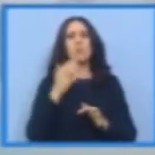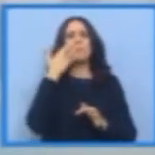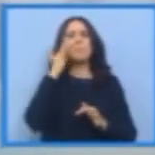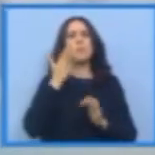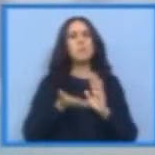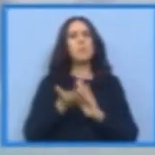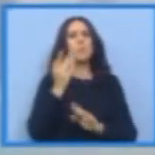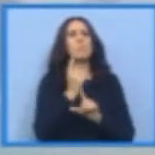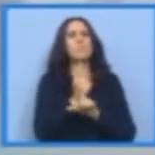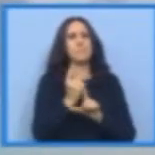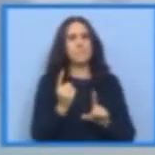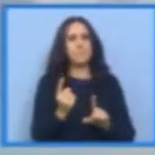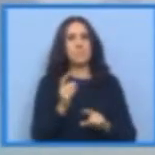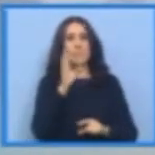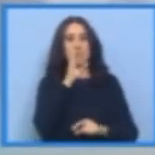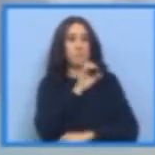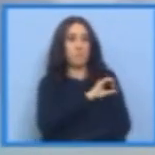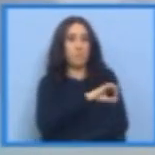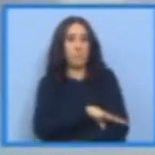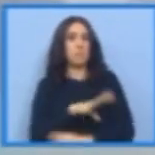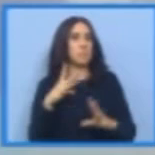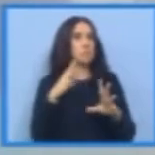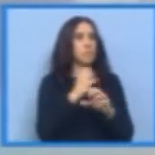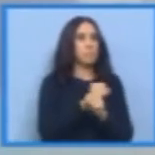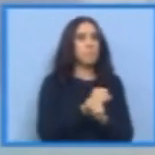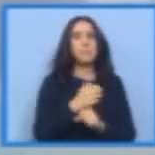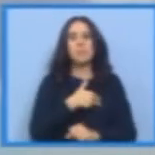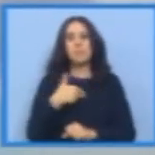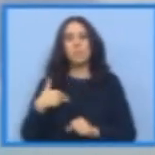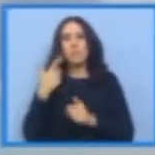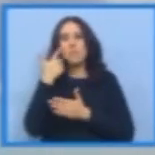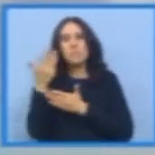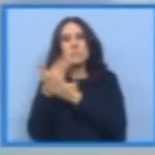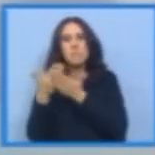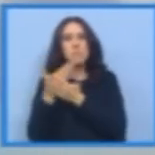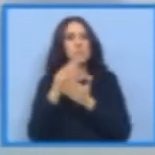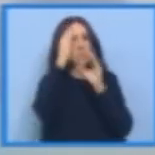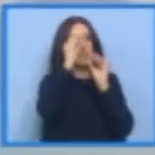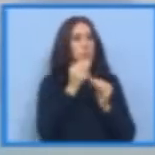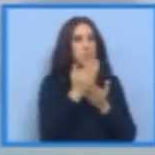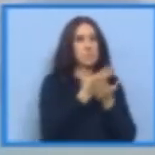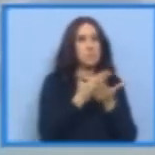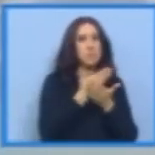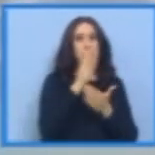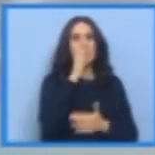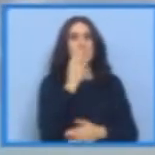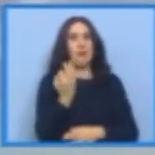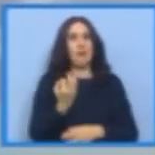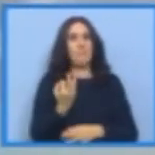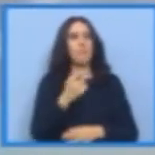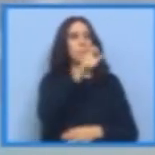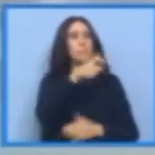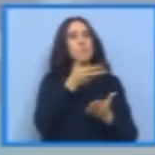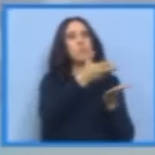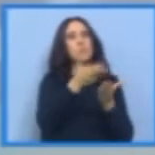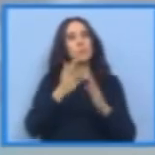migrações. Se erradicarmos a pobreza, se trabalharmos a questão da saúde, se trabalharmos a questão da educação, estamos a ajudar as pessoas